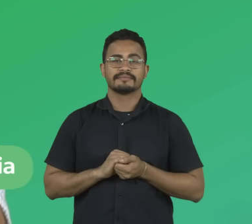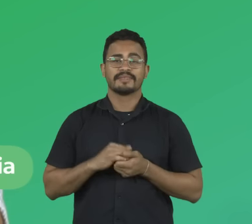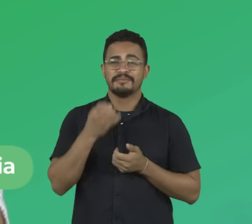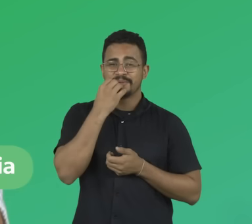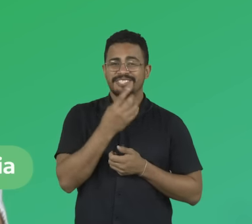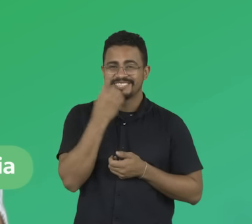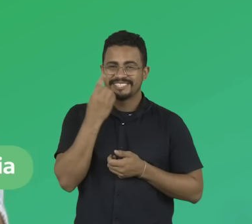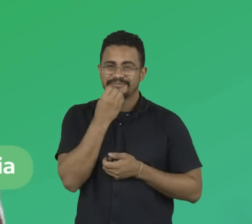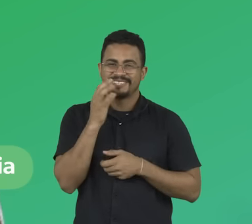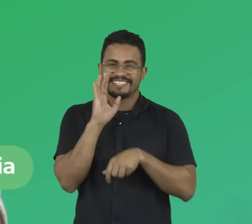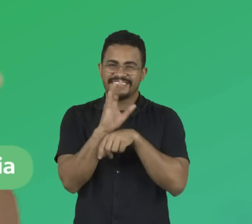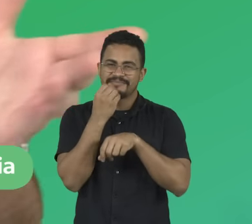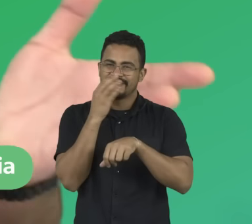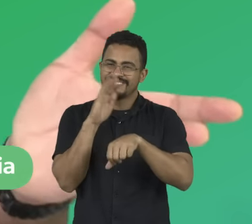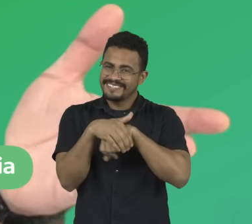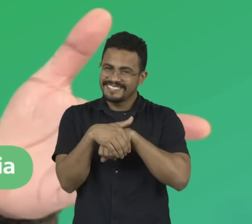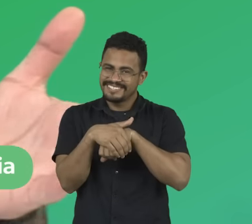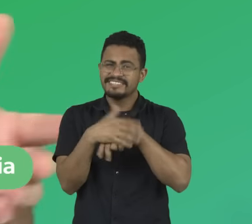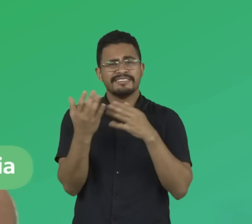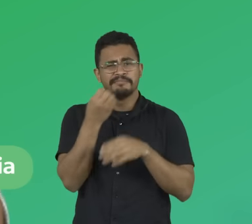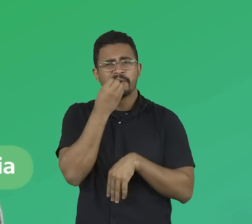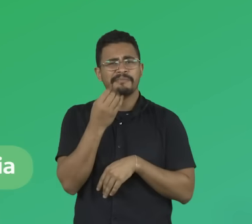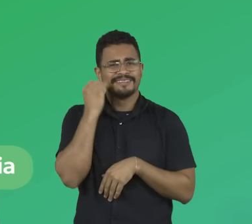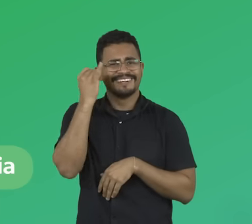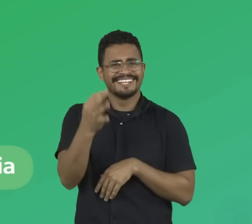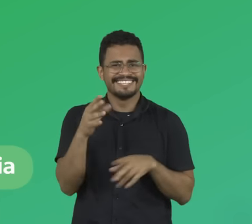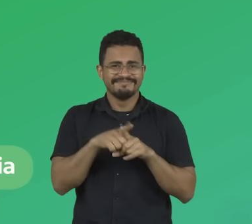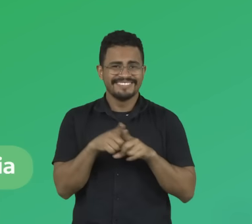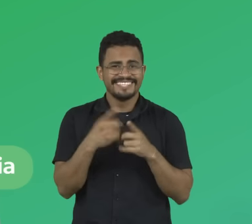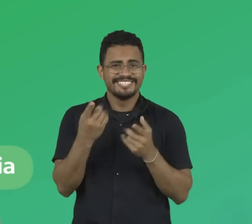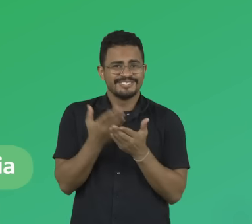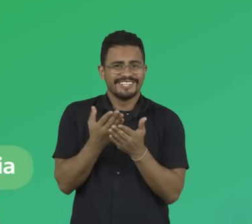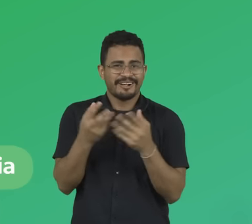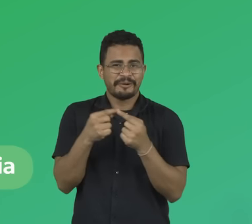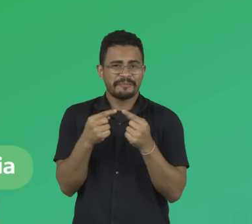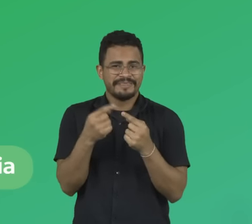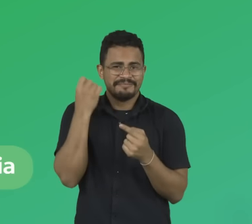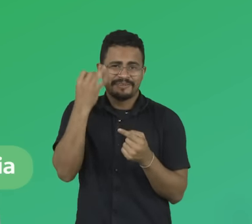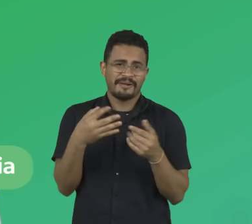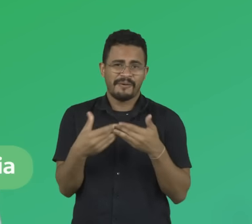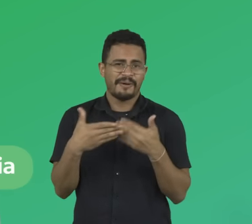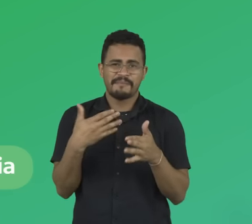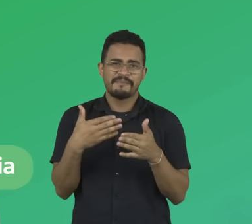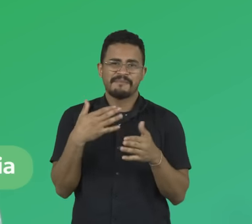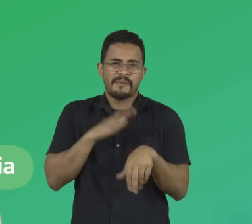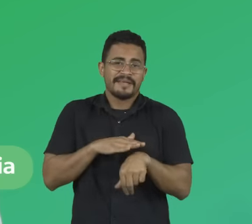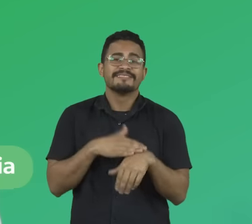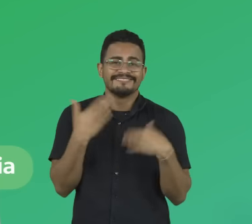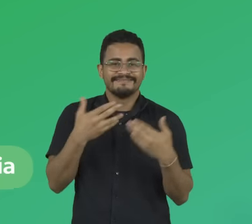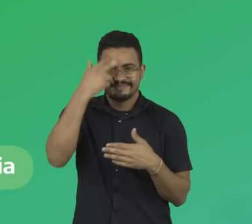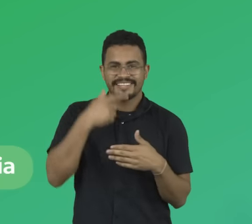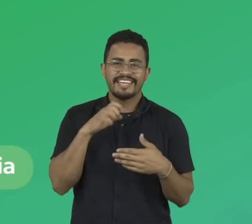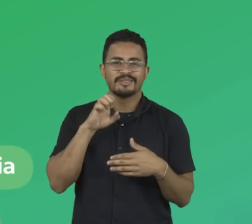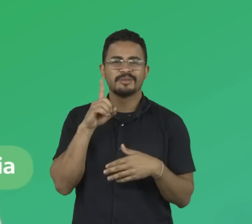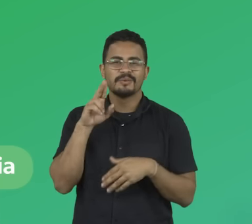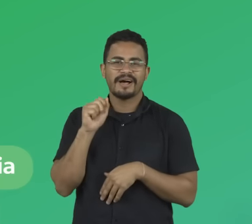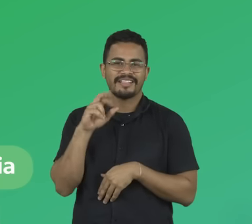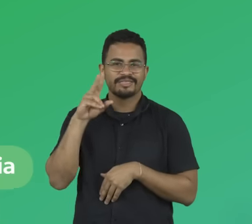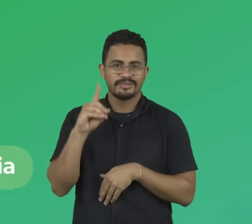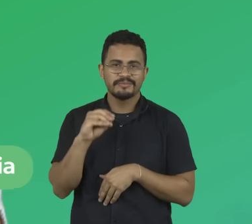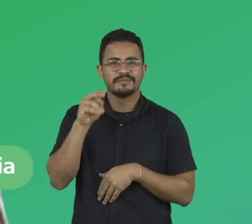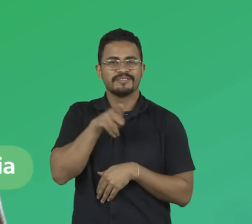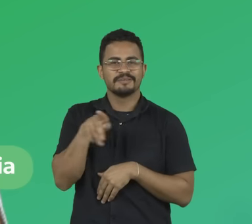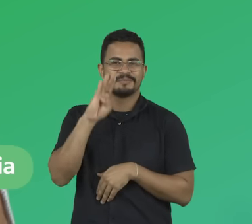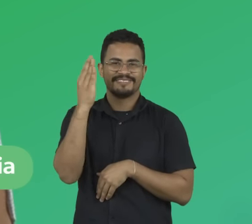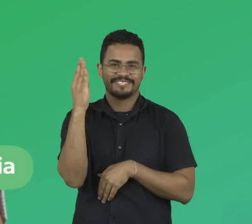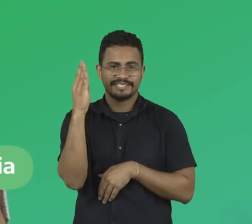Bom dia, boa tarde, boa noite, por que não boa madrugada? Afinal de contas, estudar pode ser em qualquer momento, né? Eu sou o professor Eduardo Vasconcelos, professor de